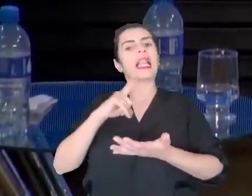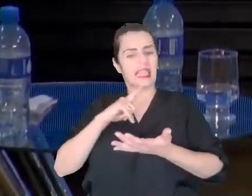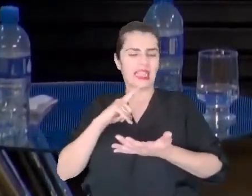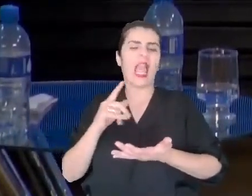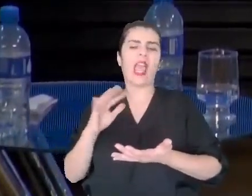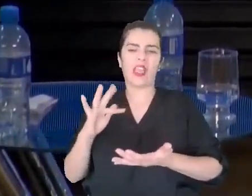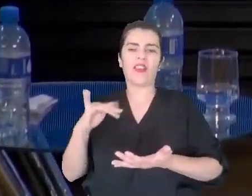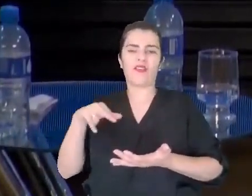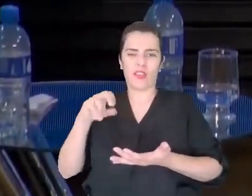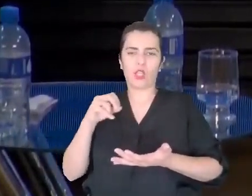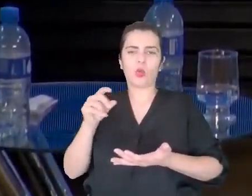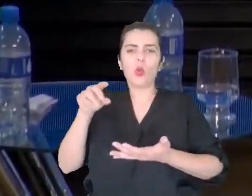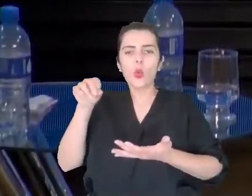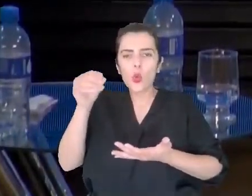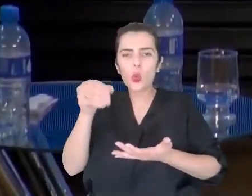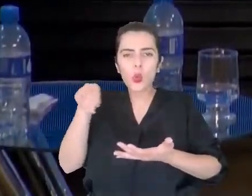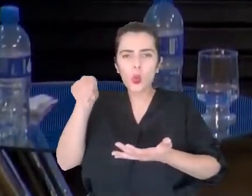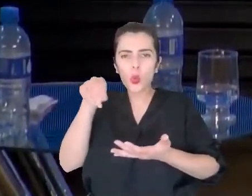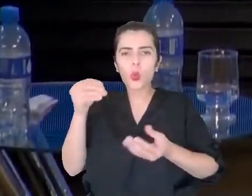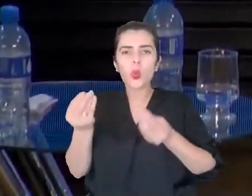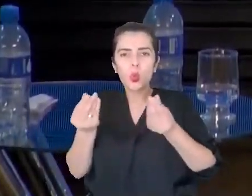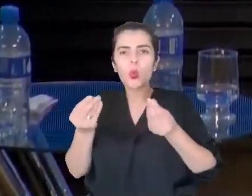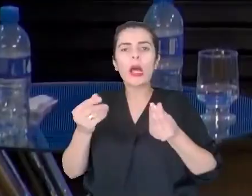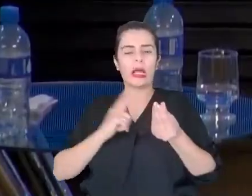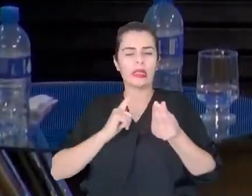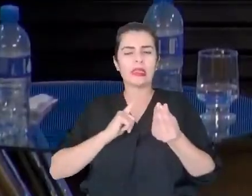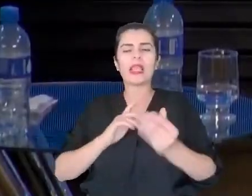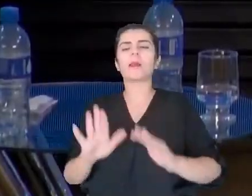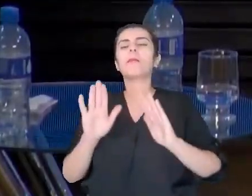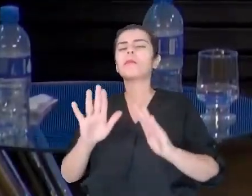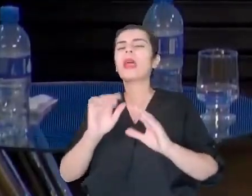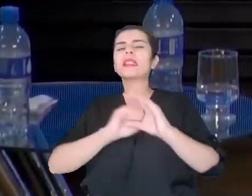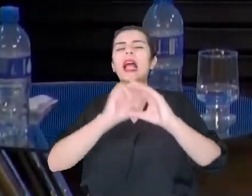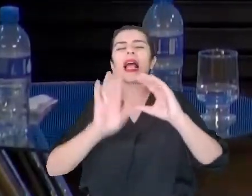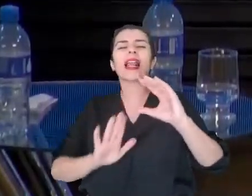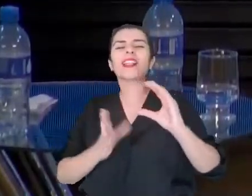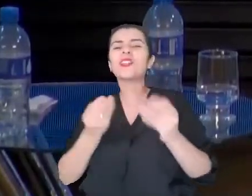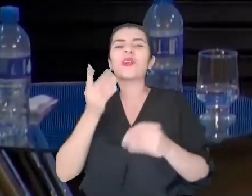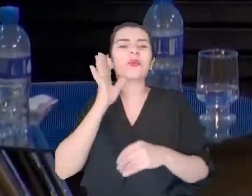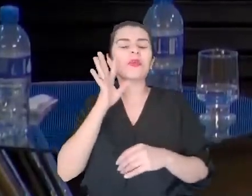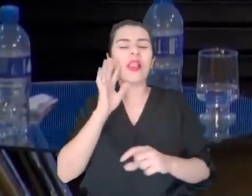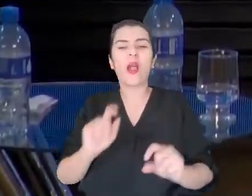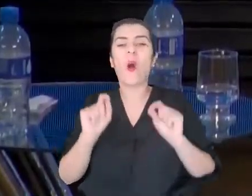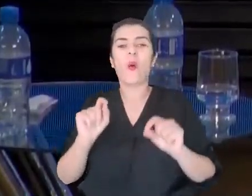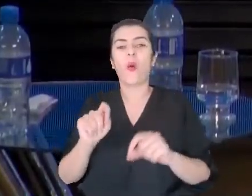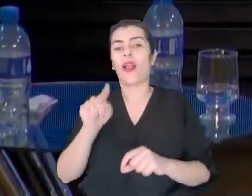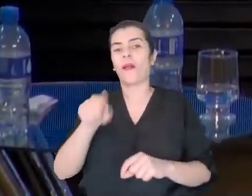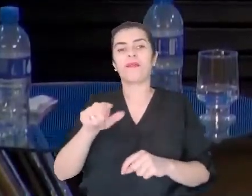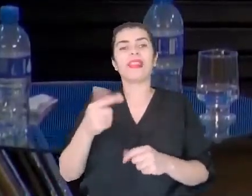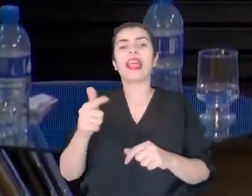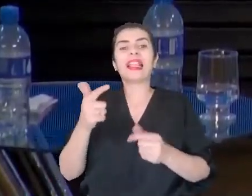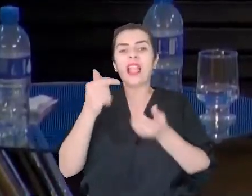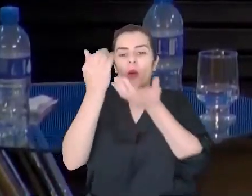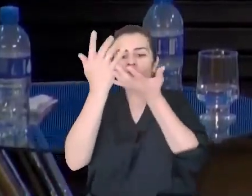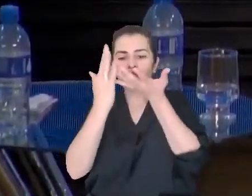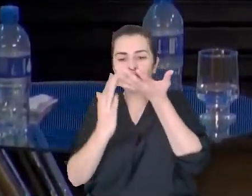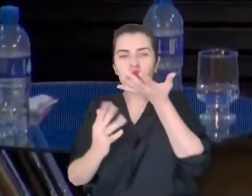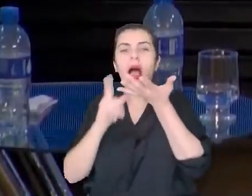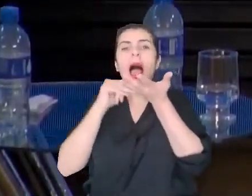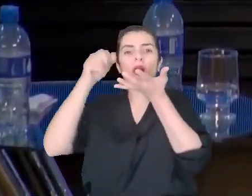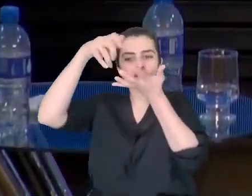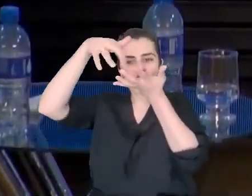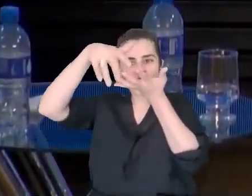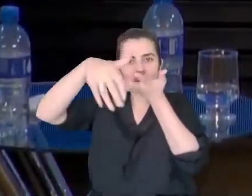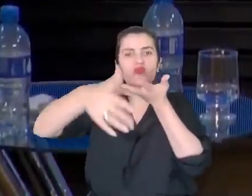uma característica muito interessante que ele não permeia, então o